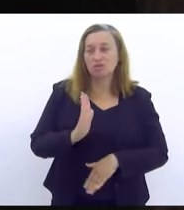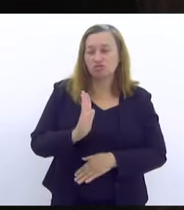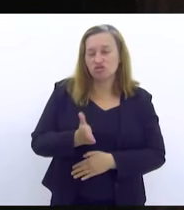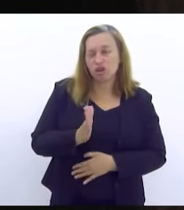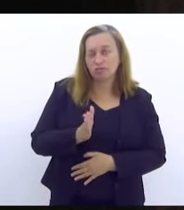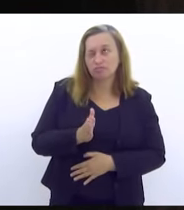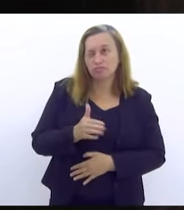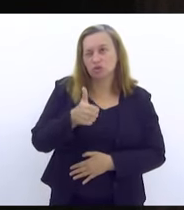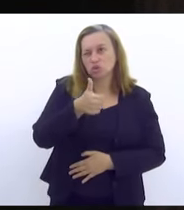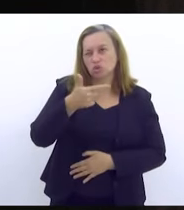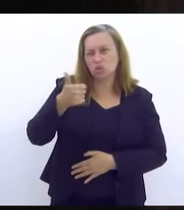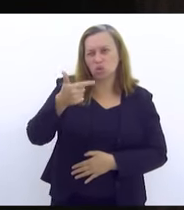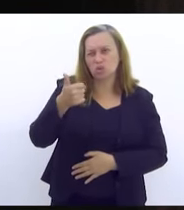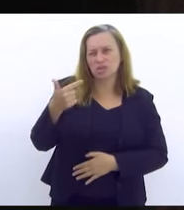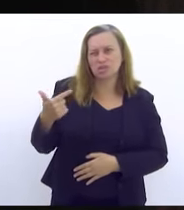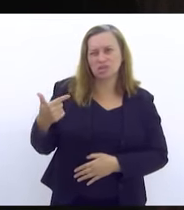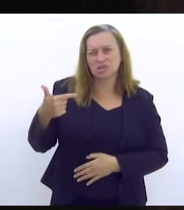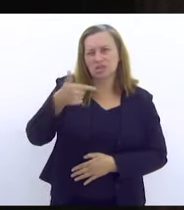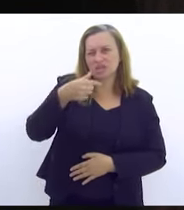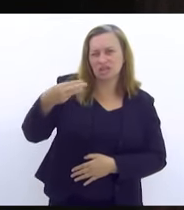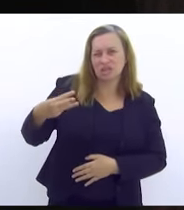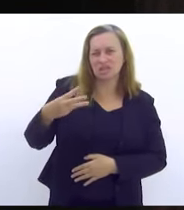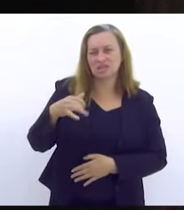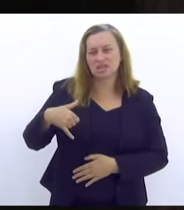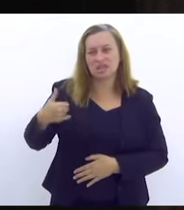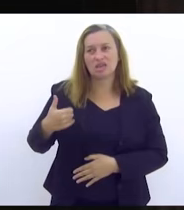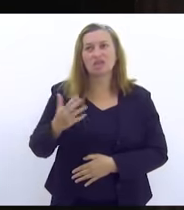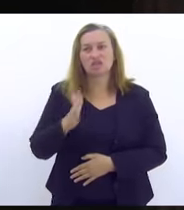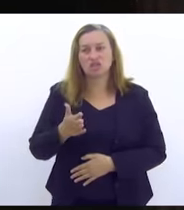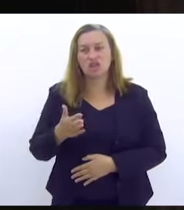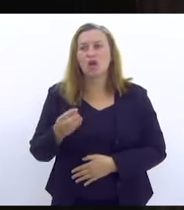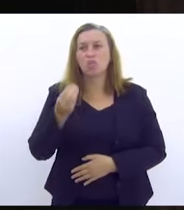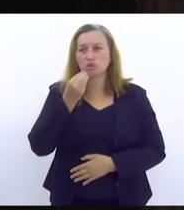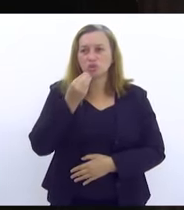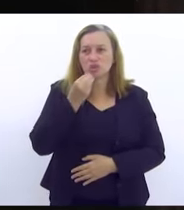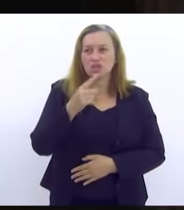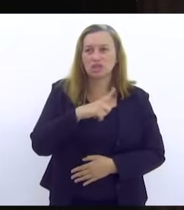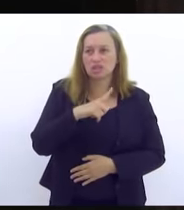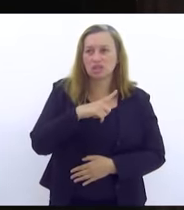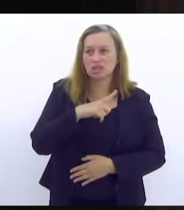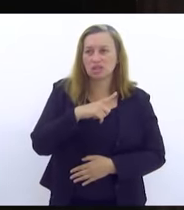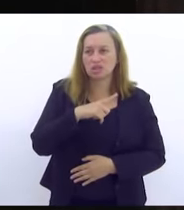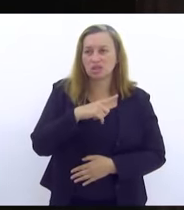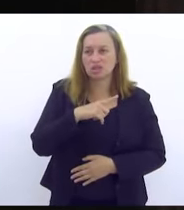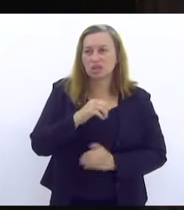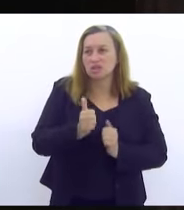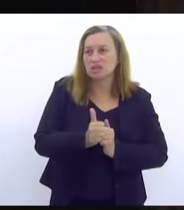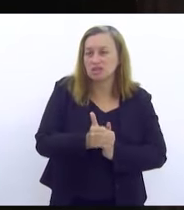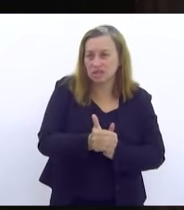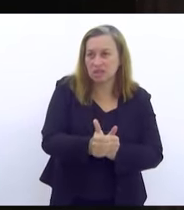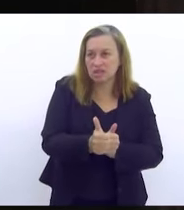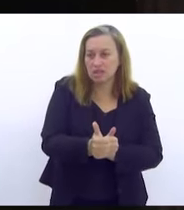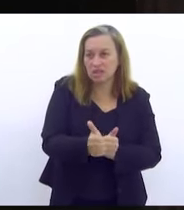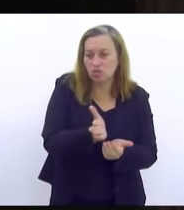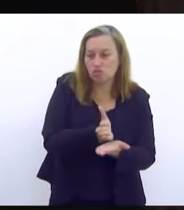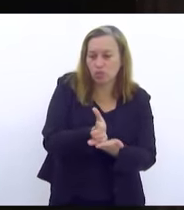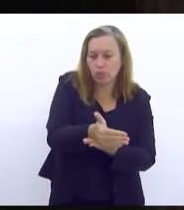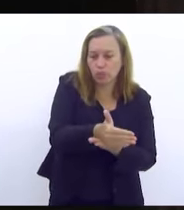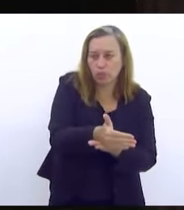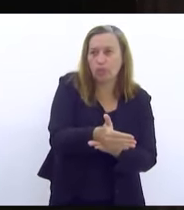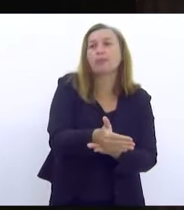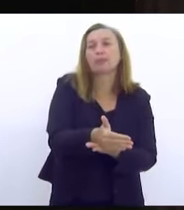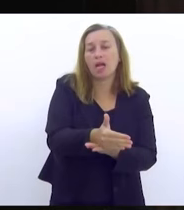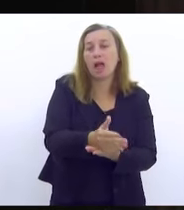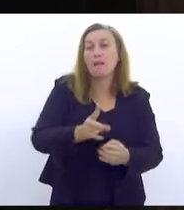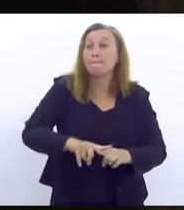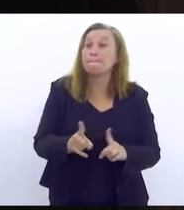meus 12 para 13 anos, eu tive várias oportunidades de seguir um caminho, né? Um caminho errado.